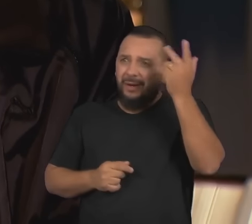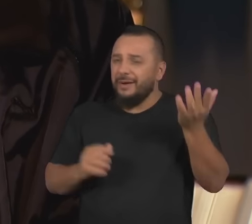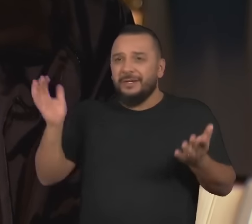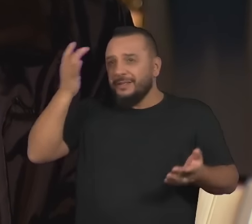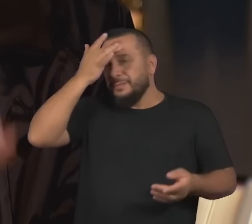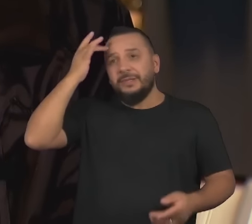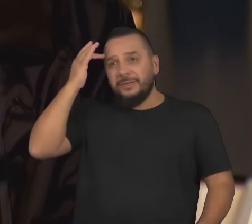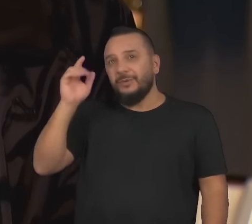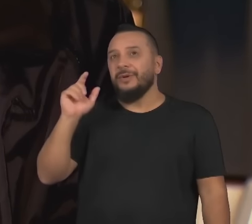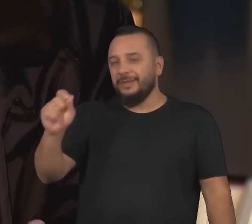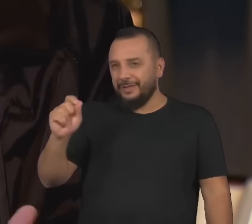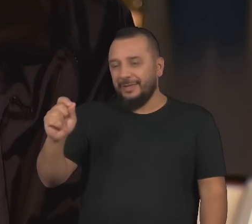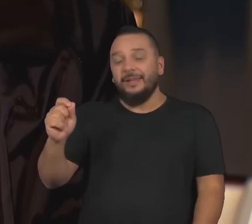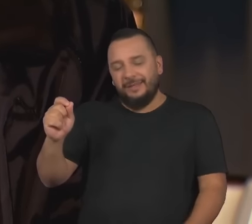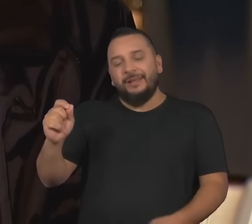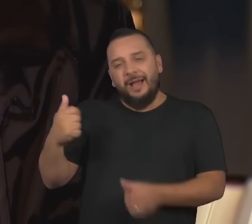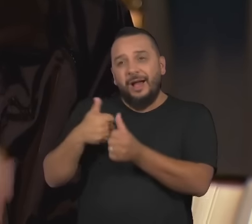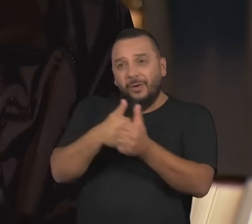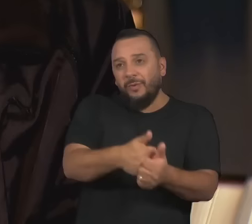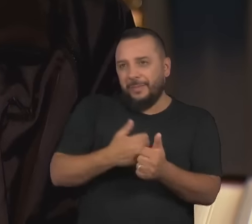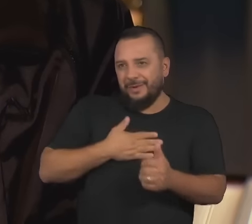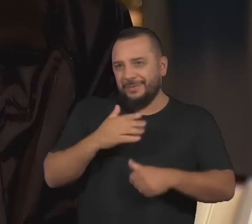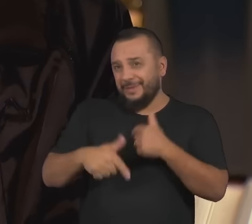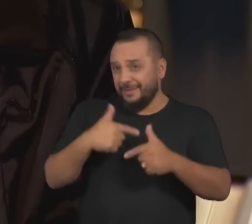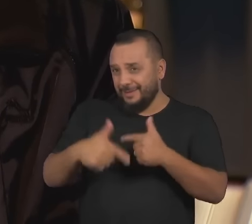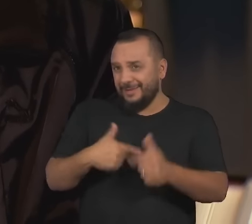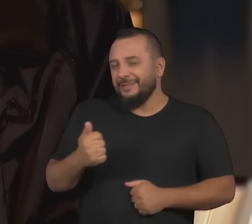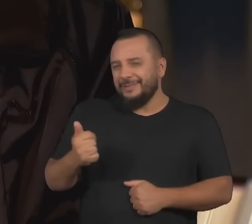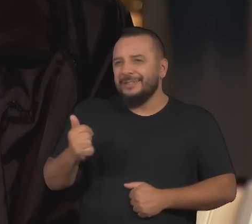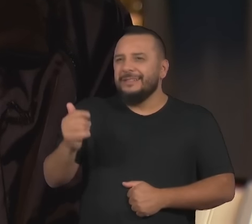pessoas que me acompanham me levam